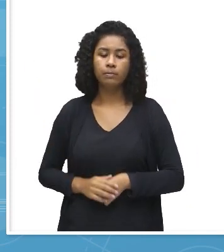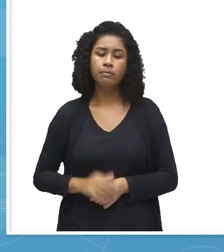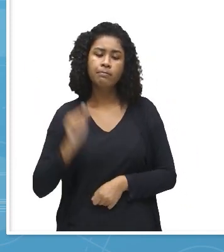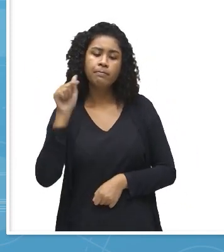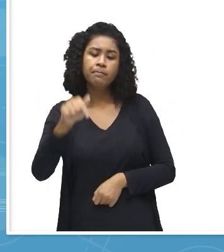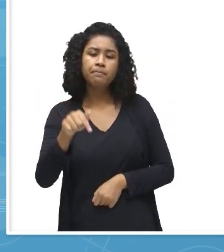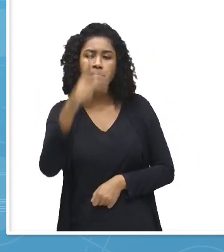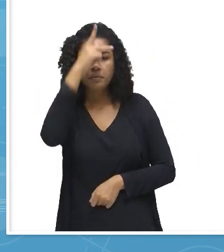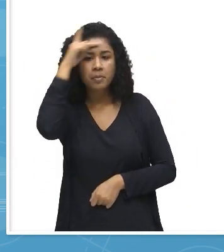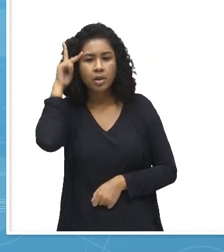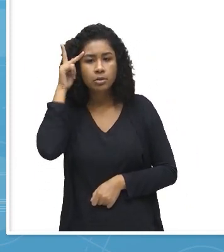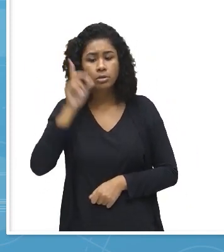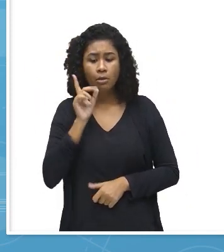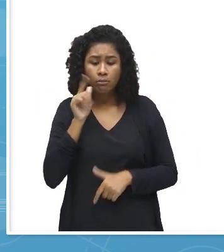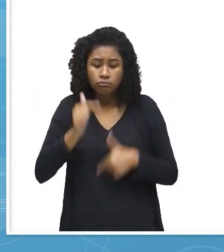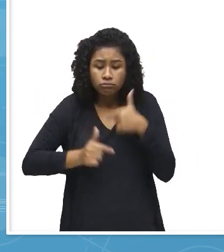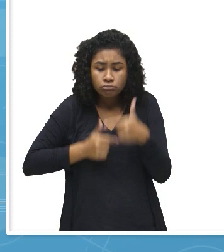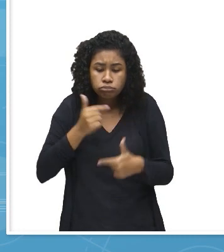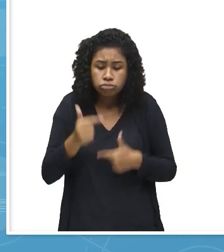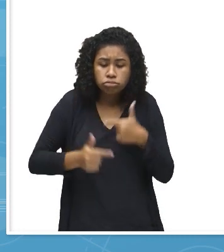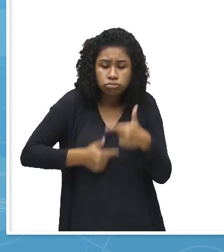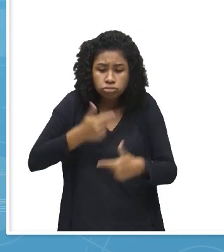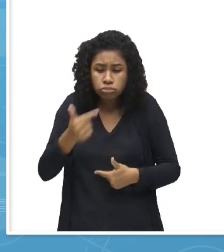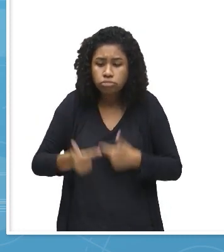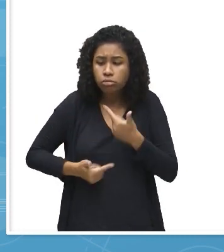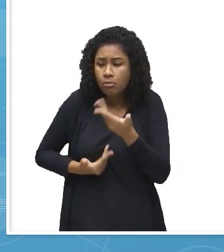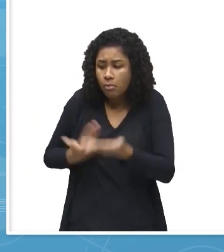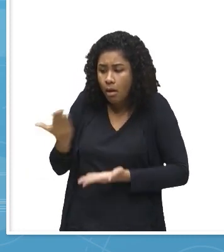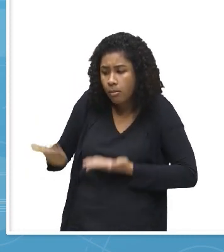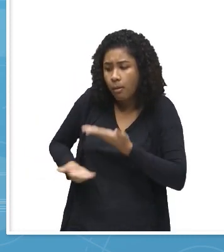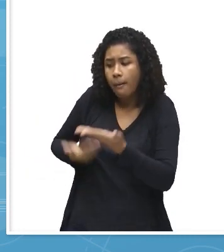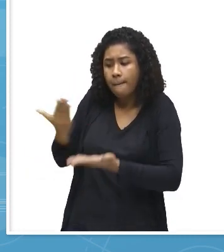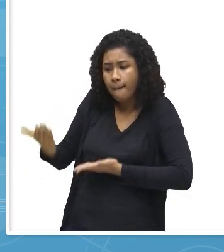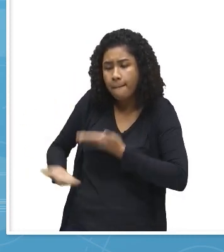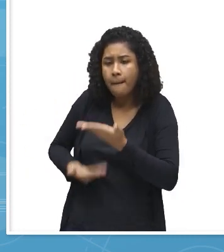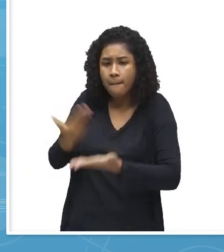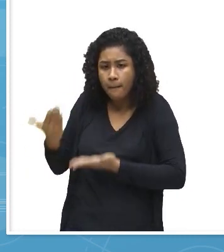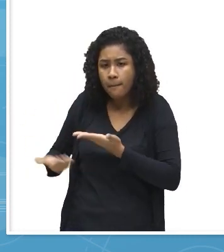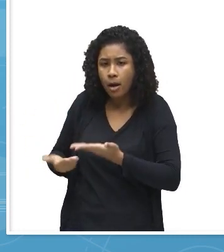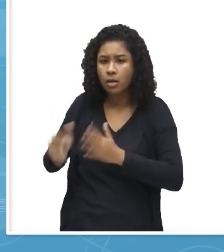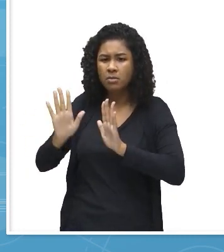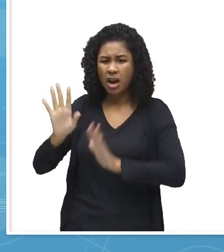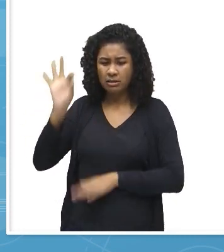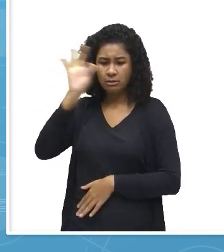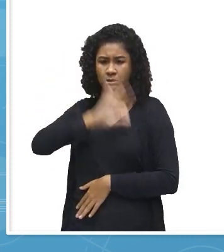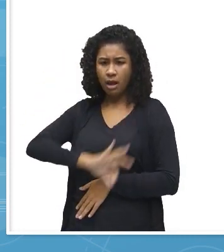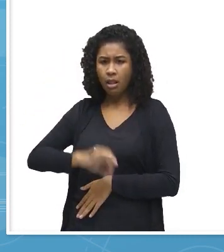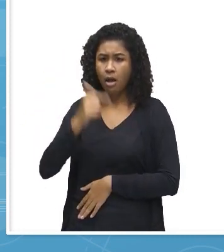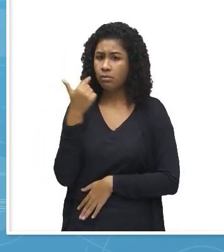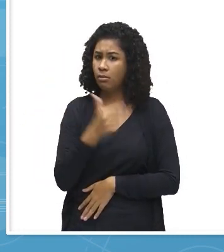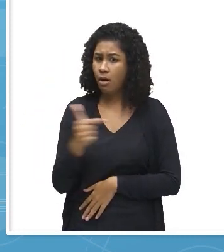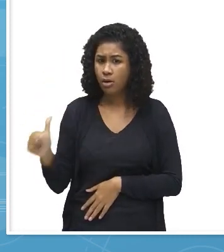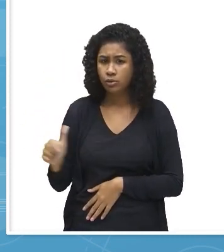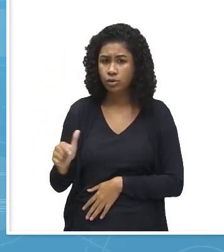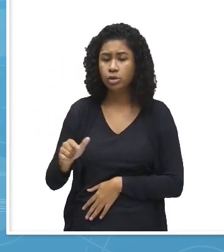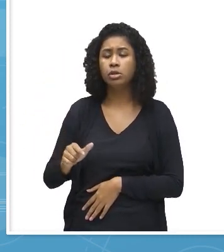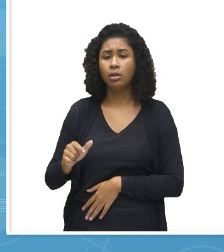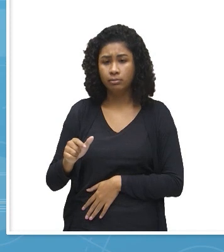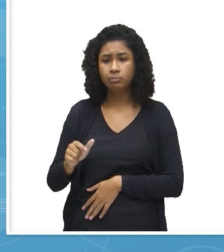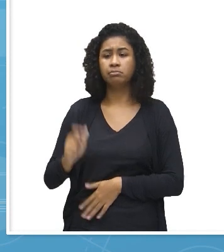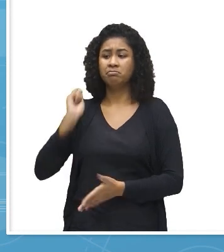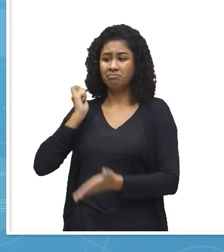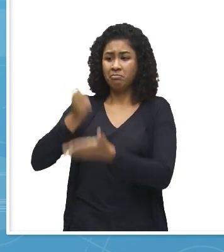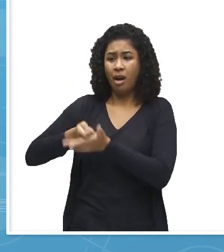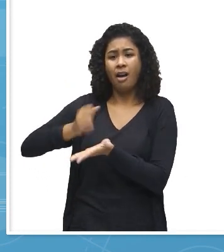estava ali atrelado como se fosse um funcionário, só que ele não recebia salários, pelo contrário, ele recebia